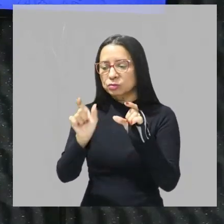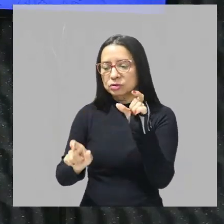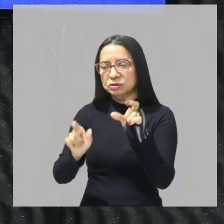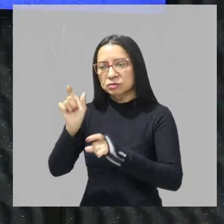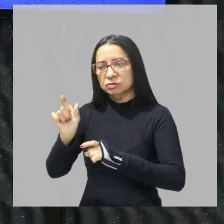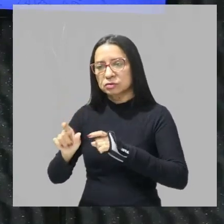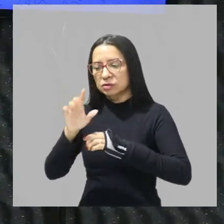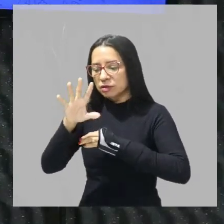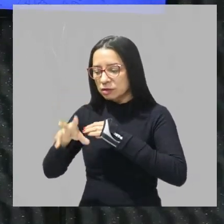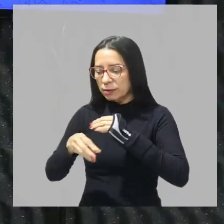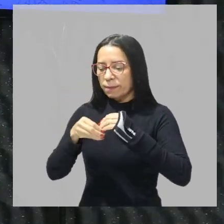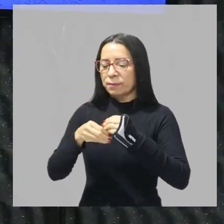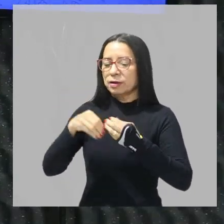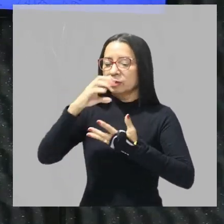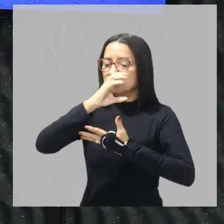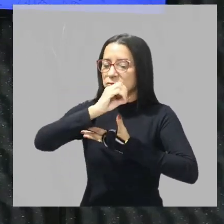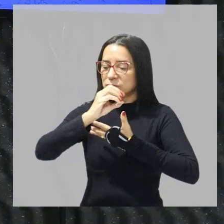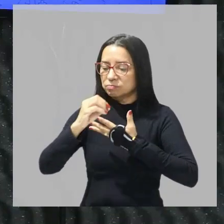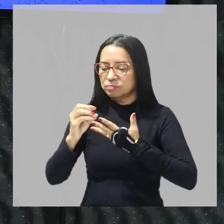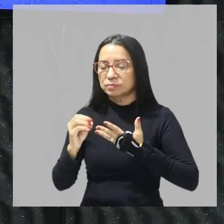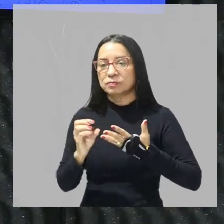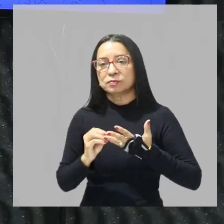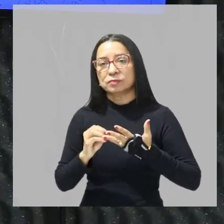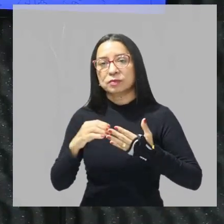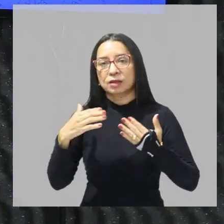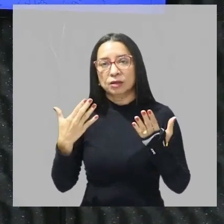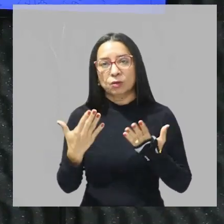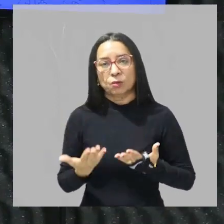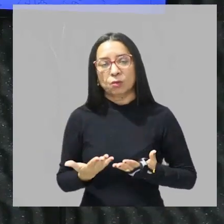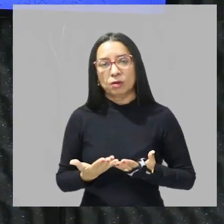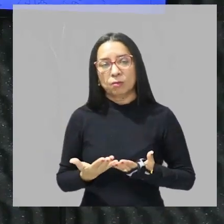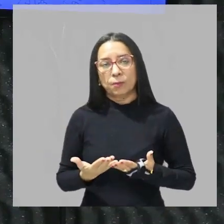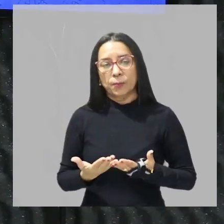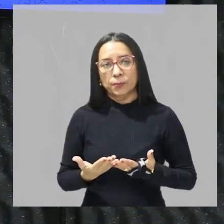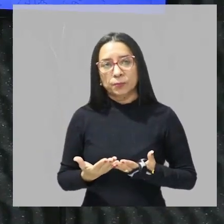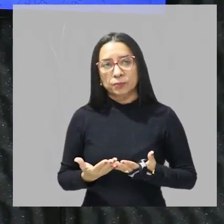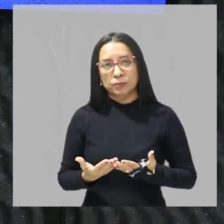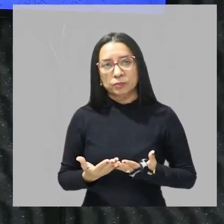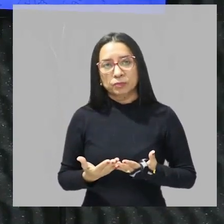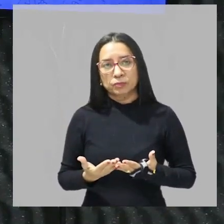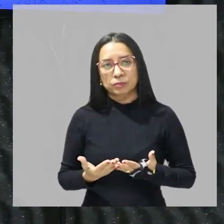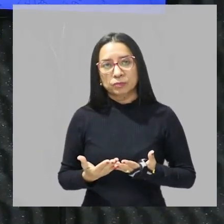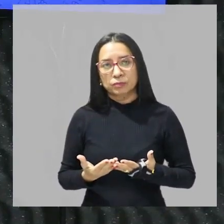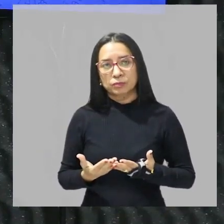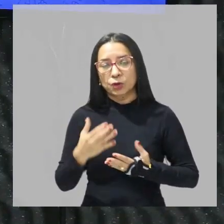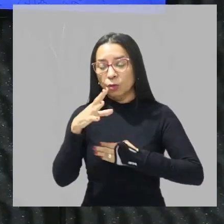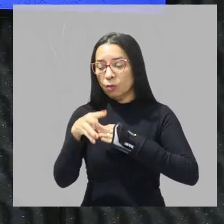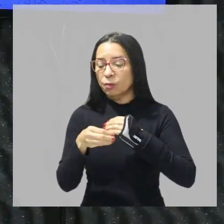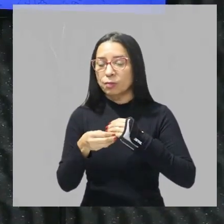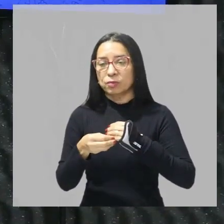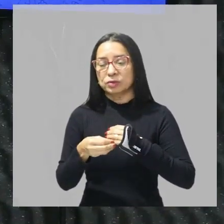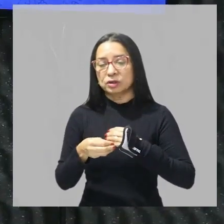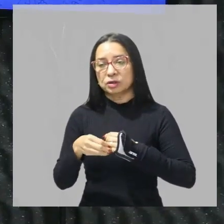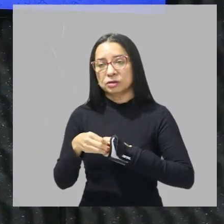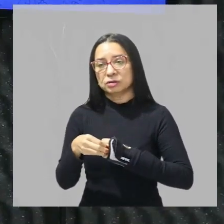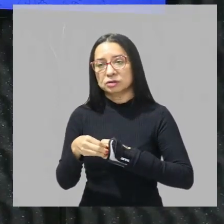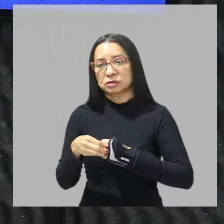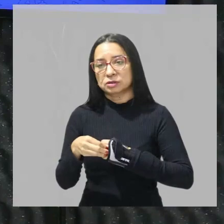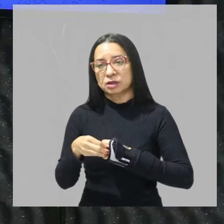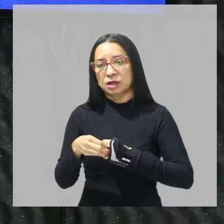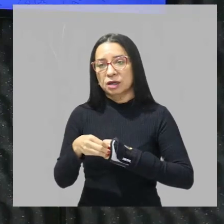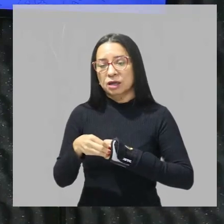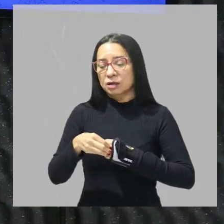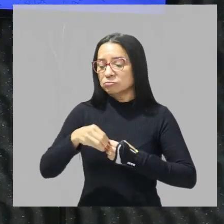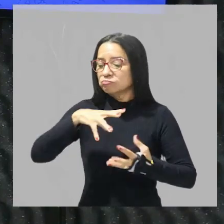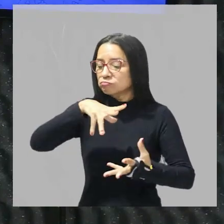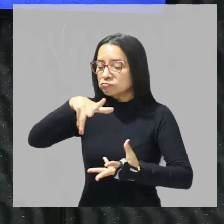teias alimentares, tá? E qual seria, ele está perguntando aqui, diga qual dos componentes bióticos é responsável pela ciclagem